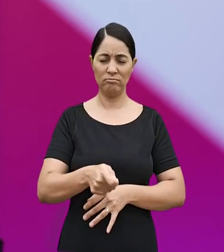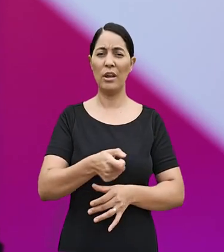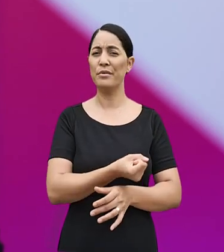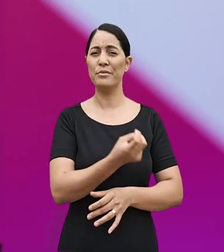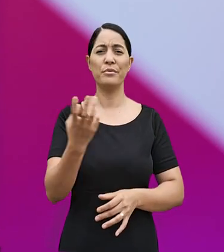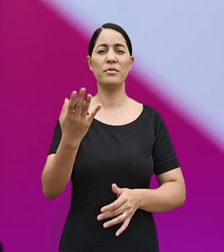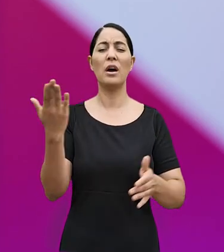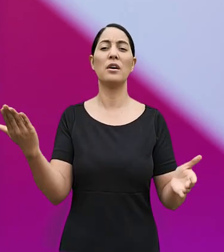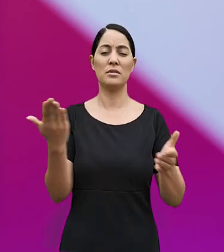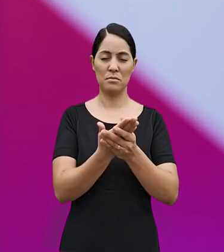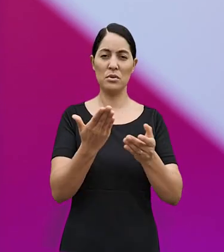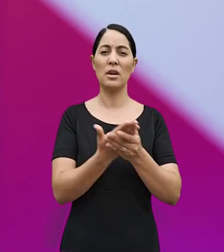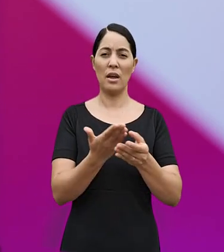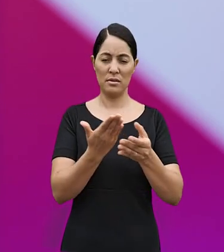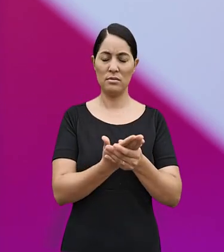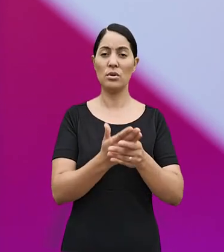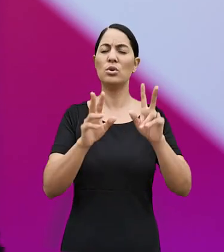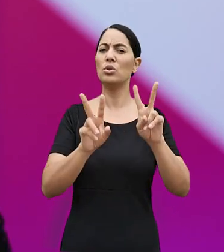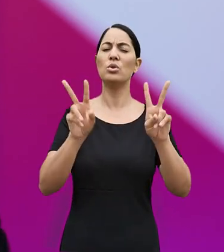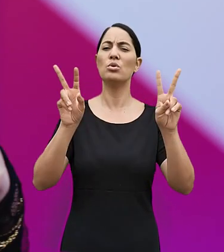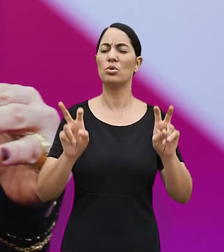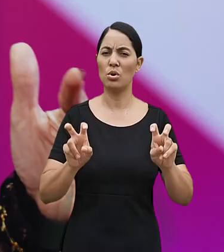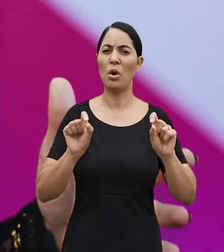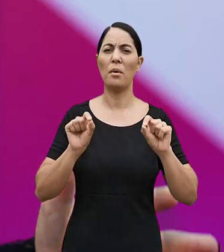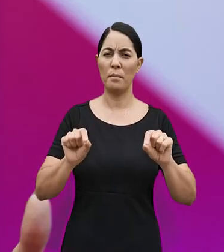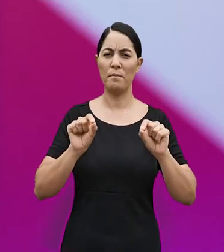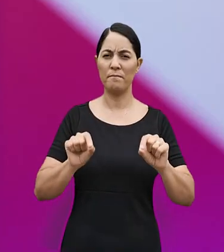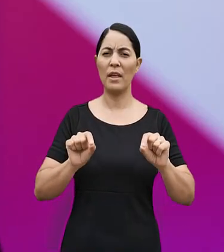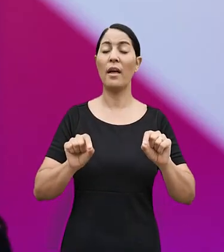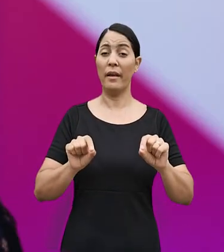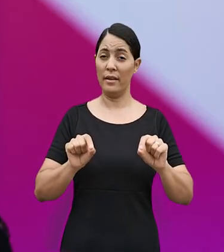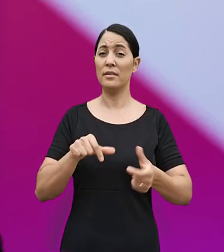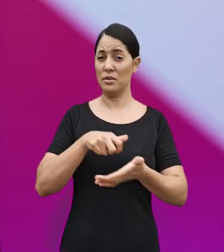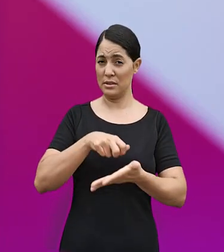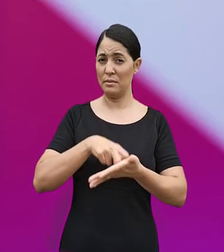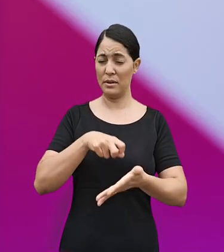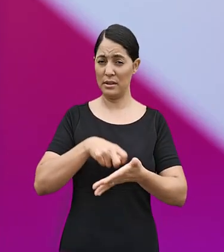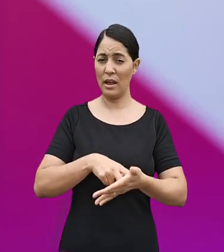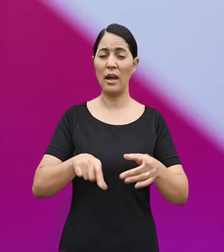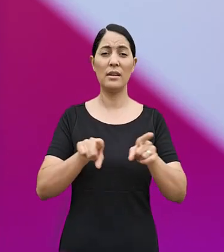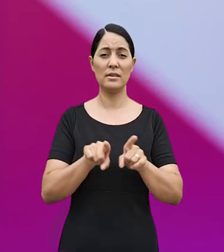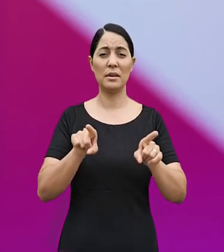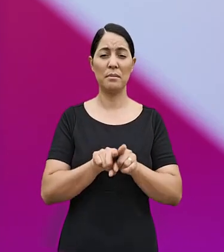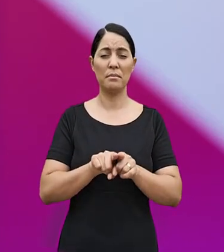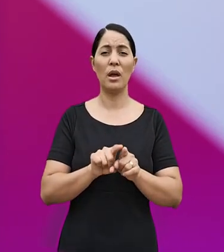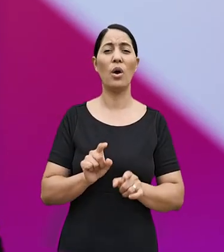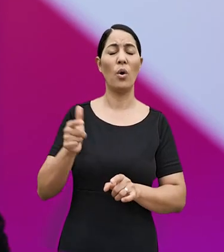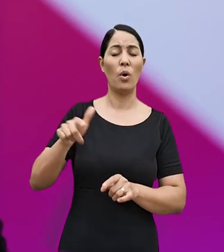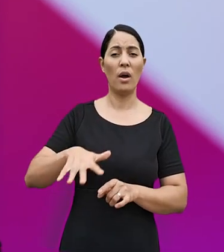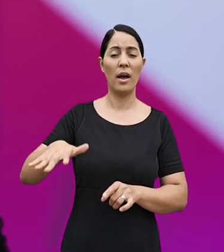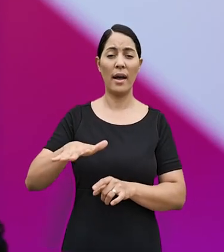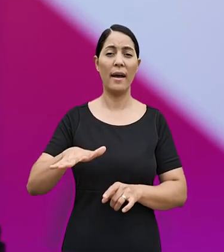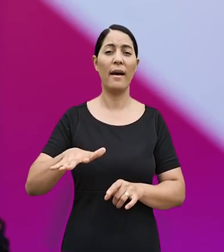julgar vários processos, dezenas de processos que tratam de assuntos disciplinares, tratam de aprovação de contas